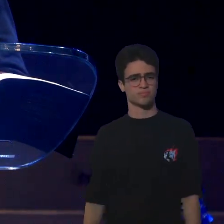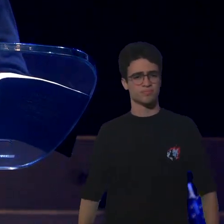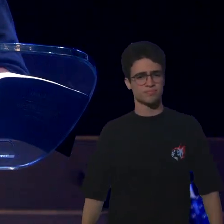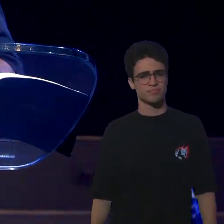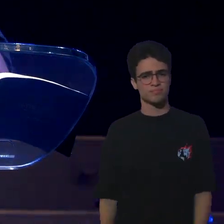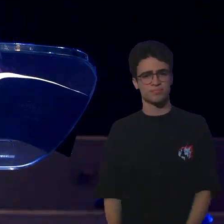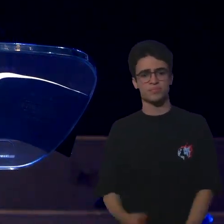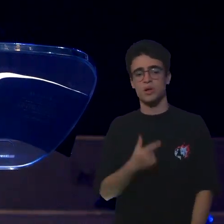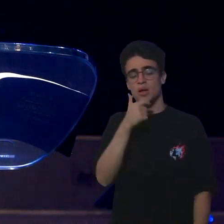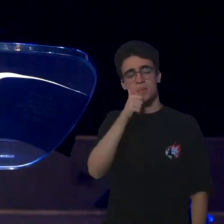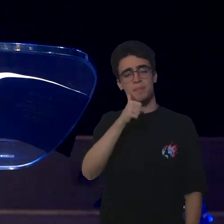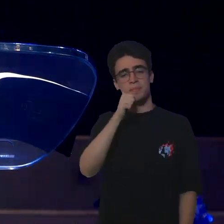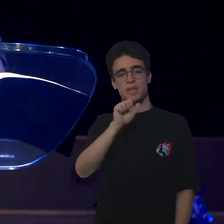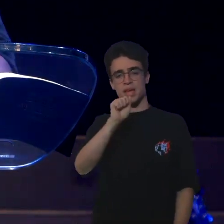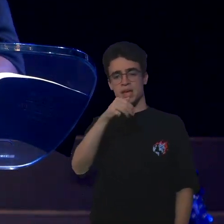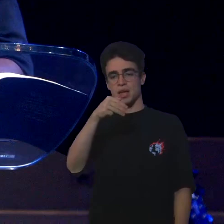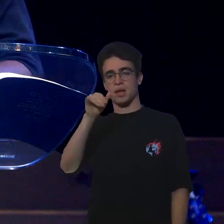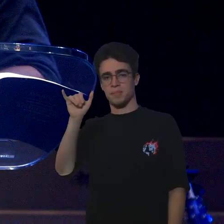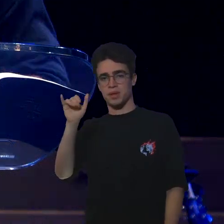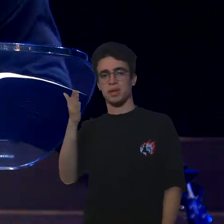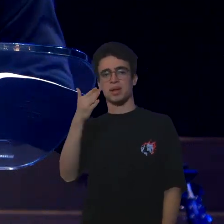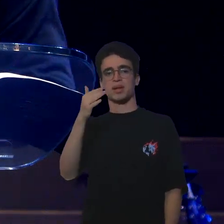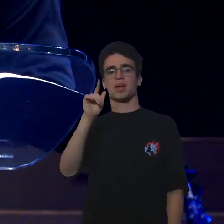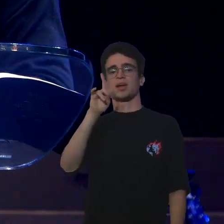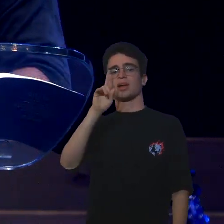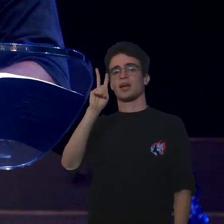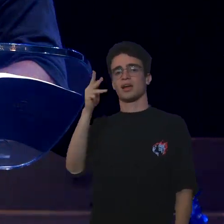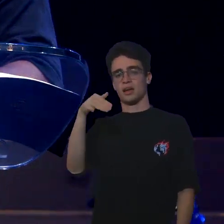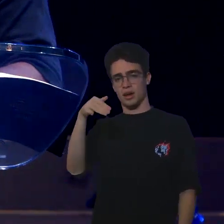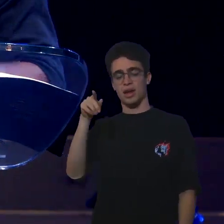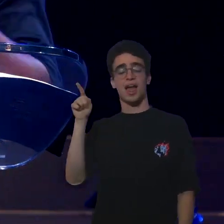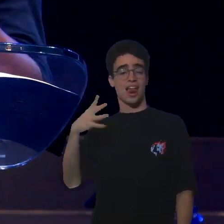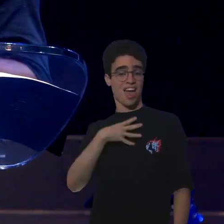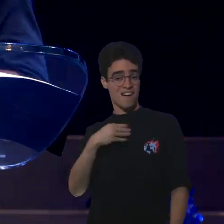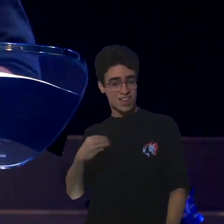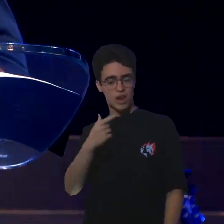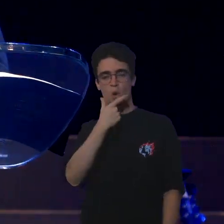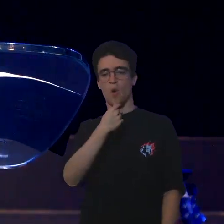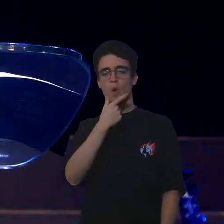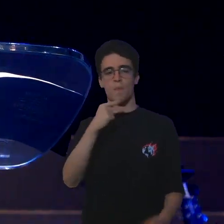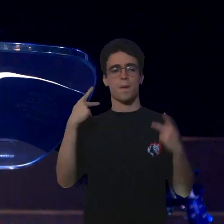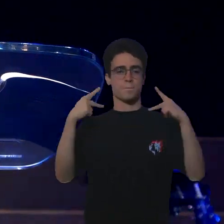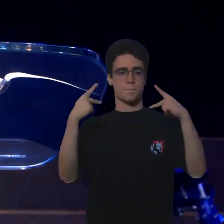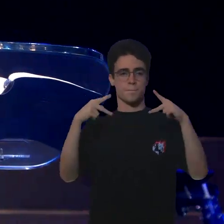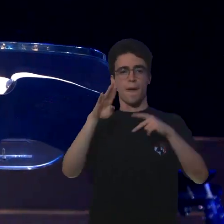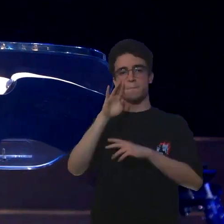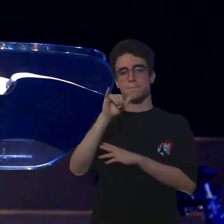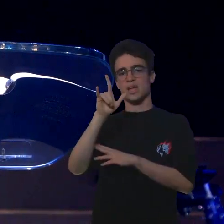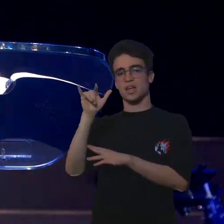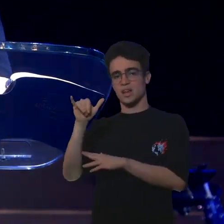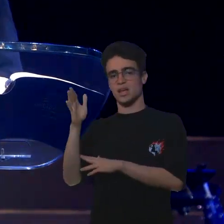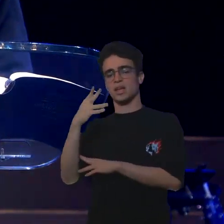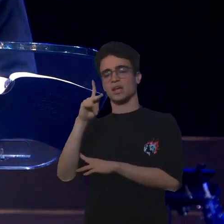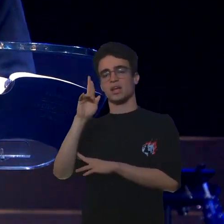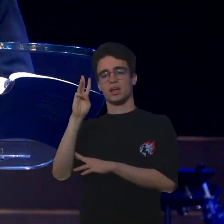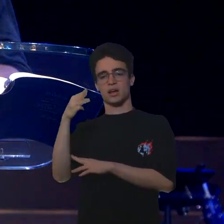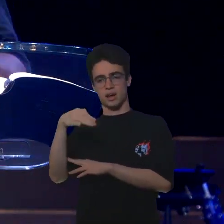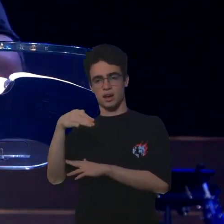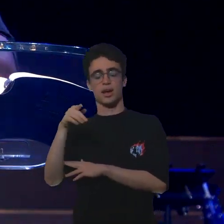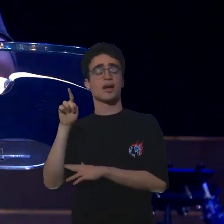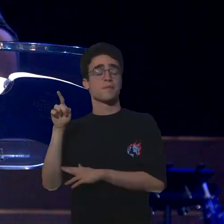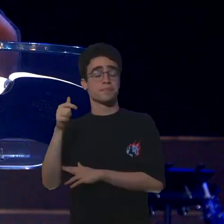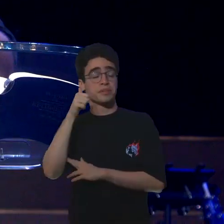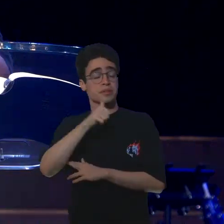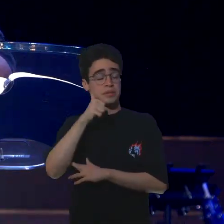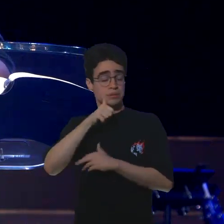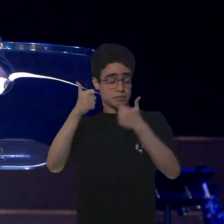Anne Graham, ela é a segunda filha de Billy Graham. E ela contando das dificuldades da vida dela, ela